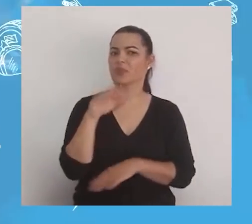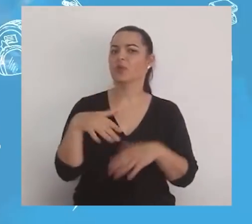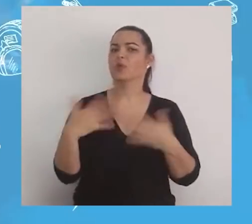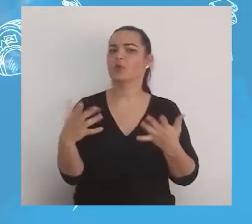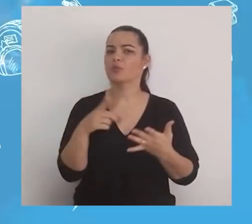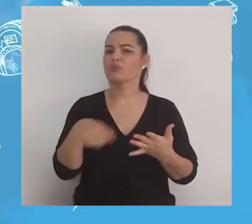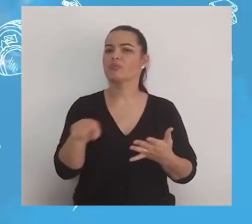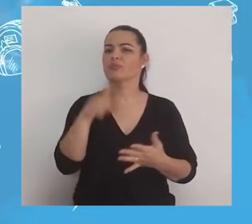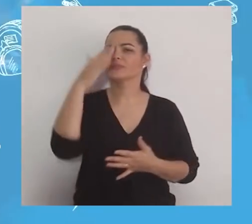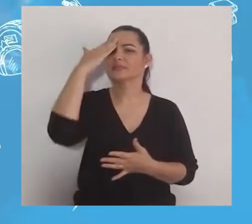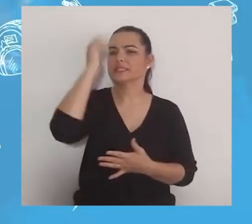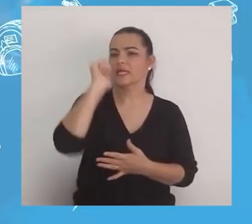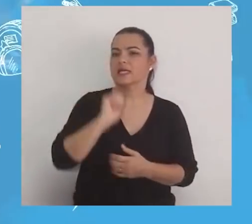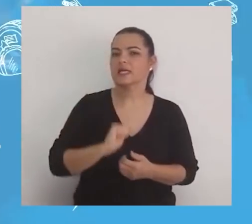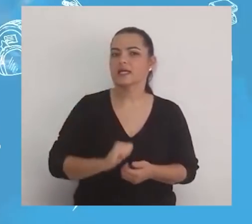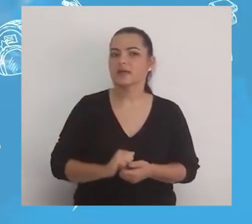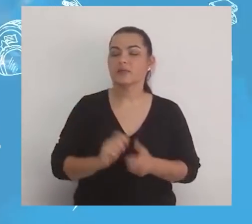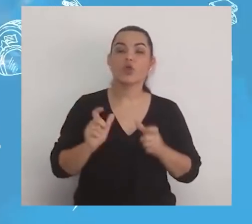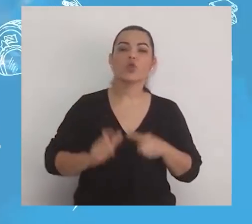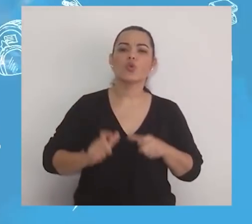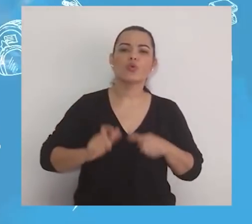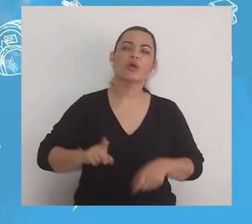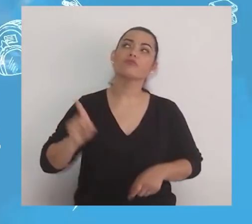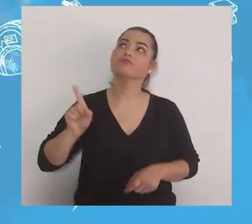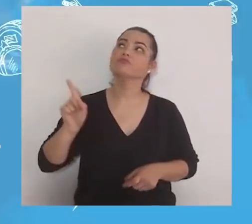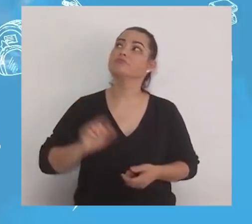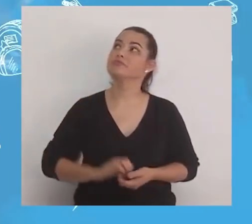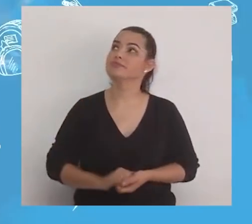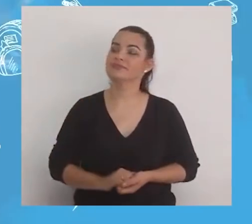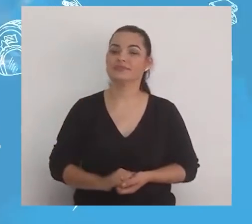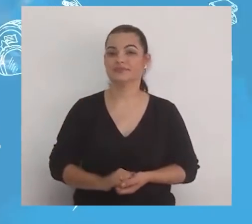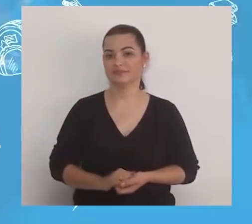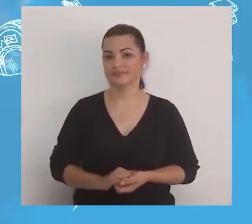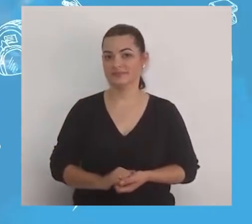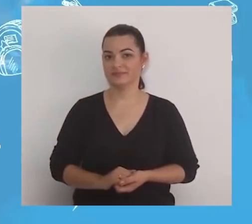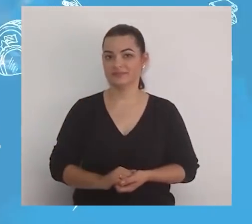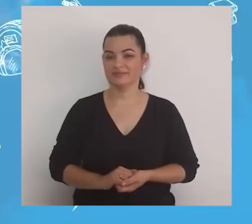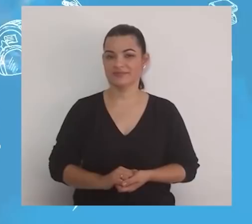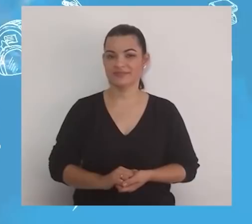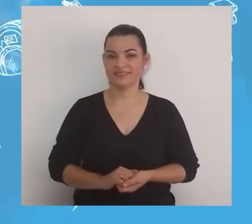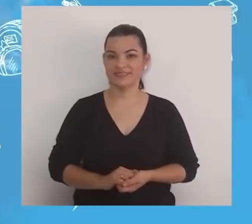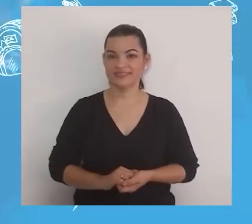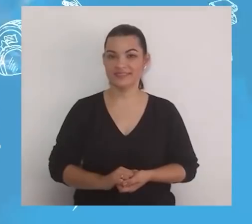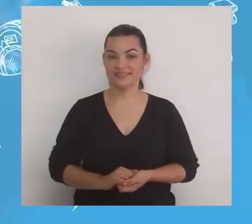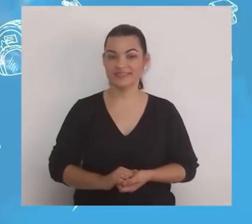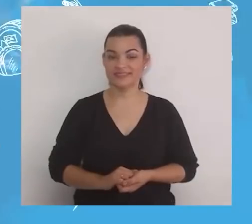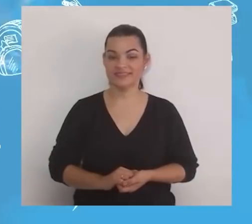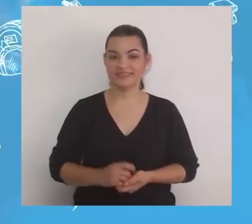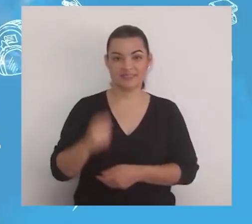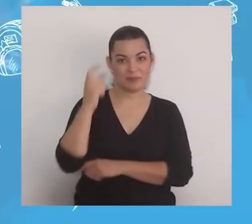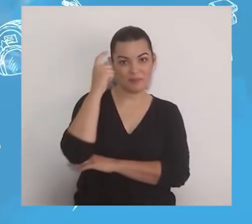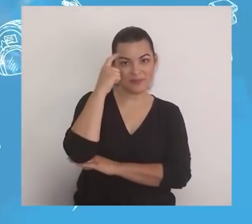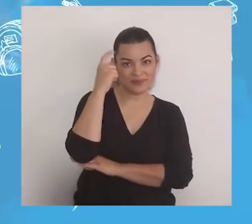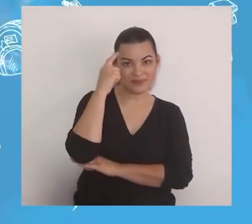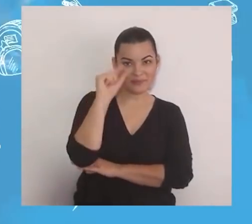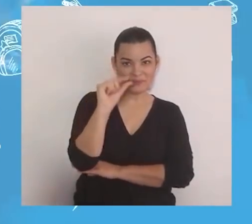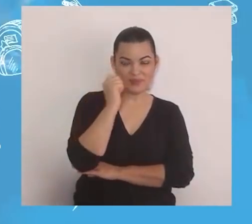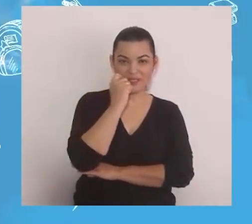um patrimônio. E ele, dentro da classificação dele, ele entra na categoria